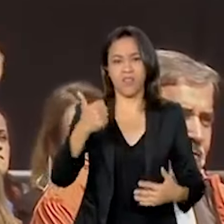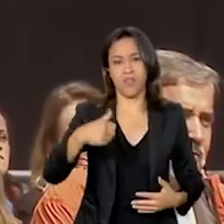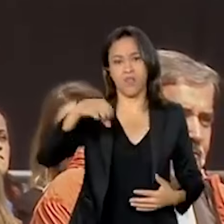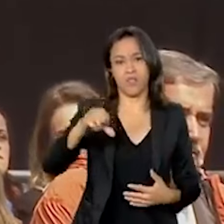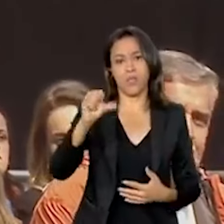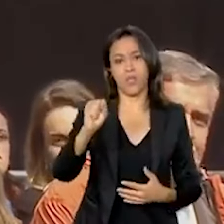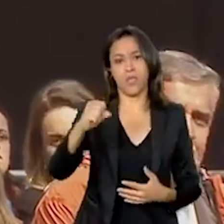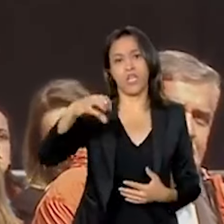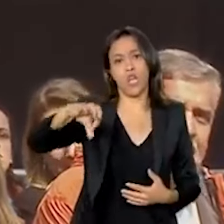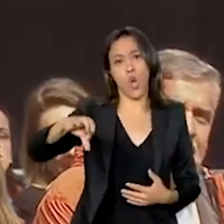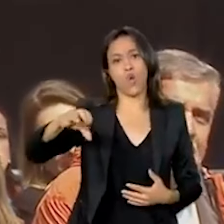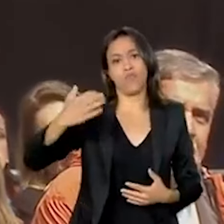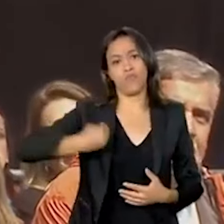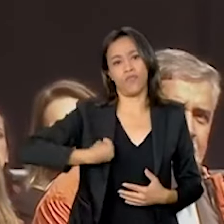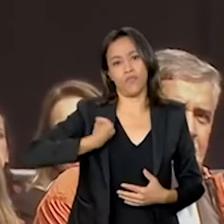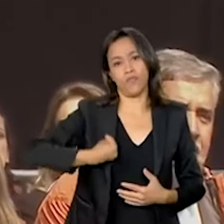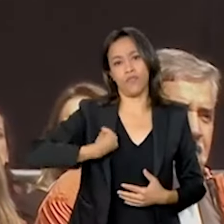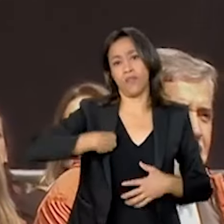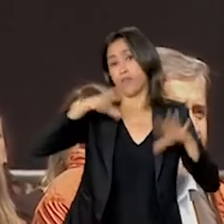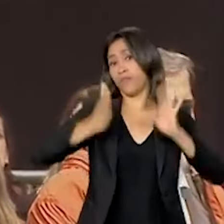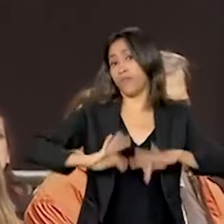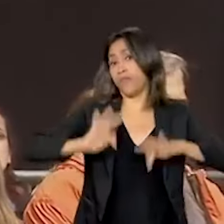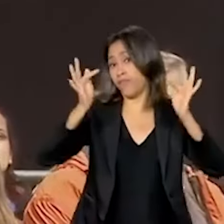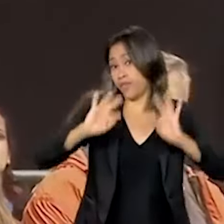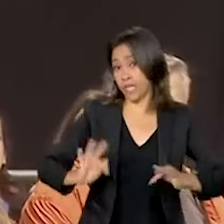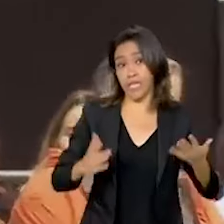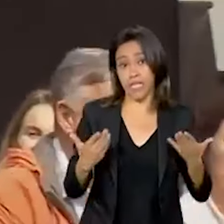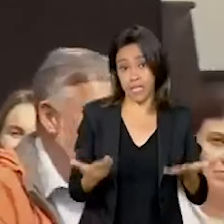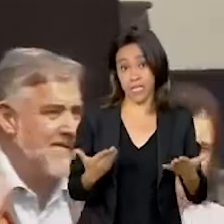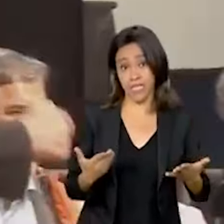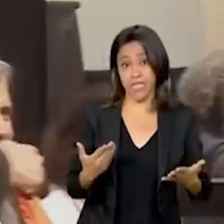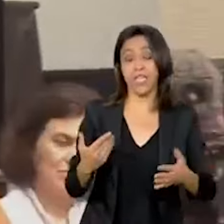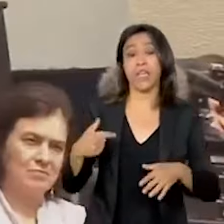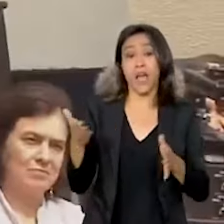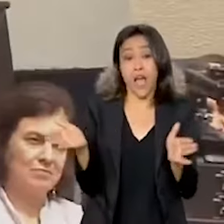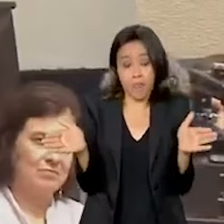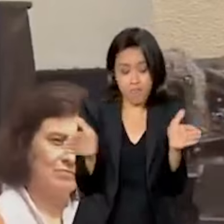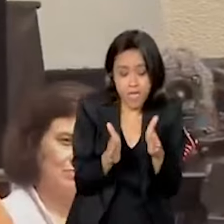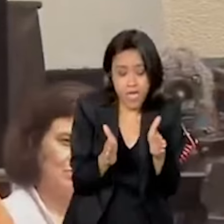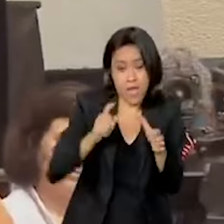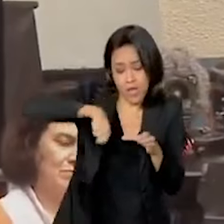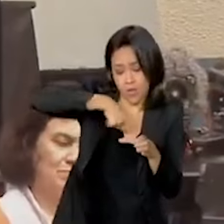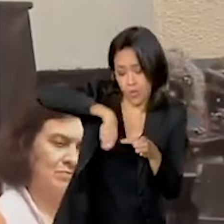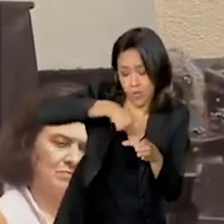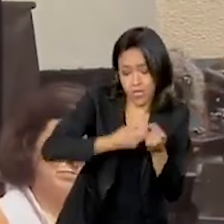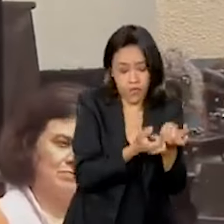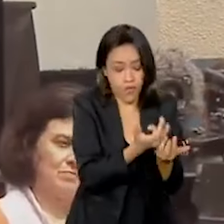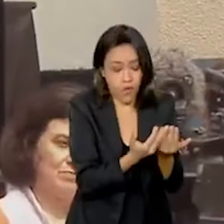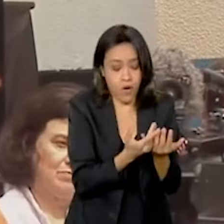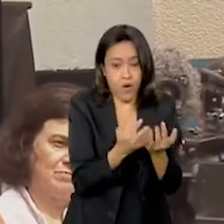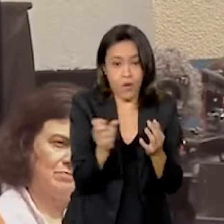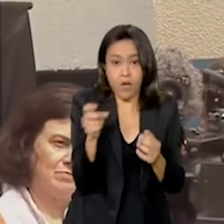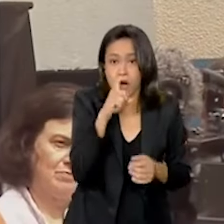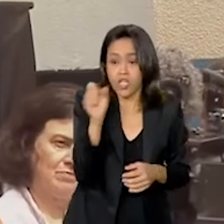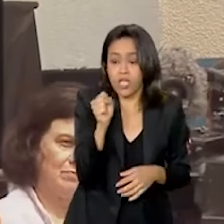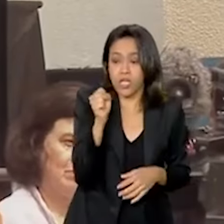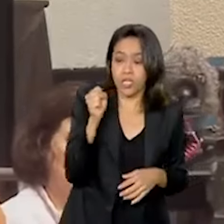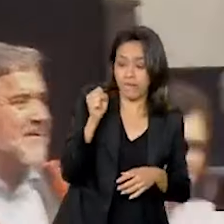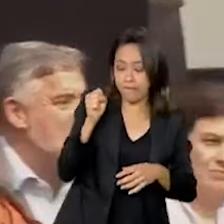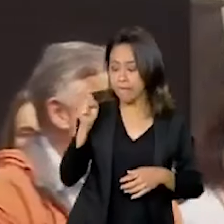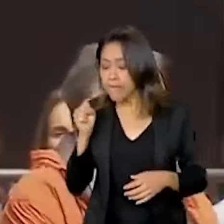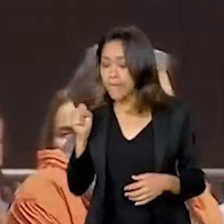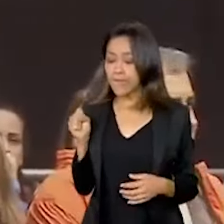1989 naquela casinha, feliz da vida, machucando as canelas, porque a cozinha era pequena. Se abria a geladeira, não podia chegar no